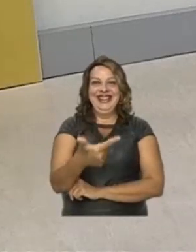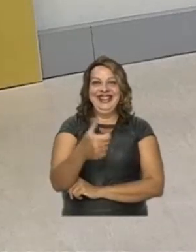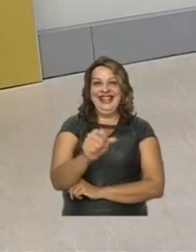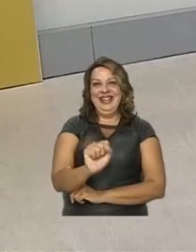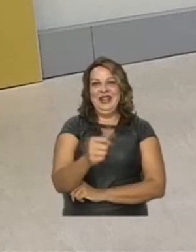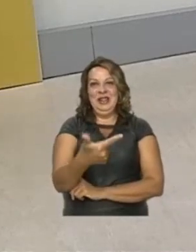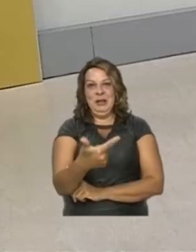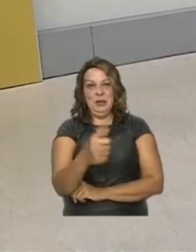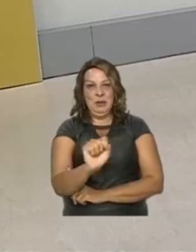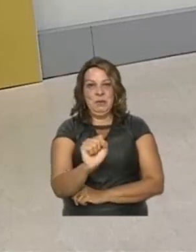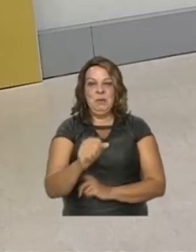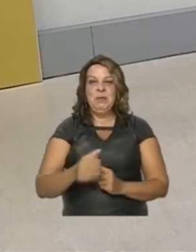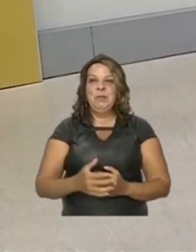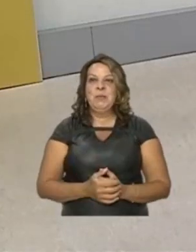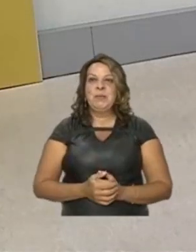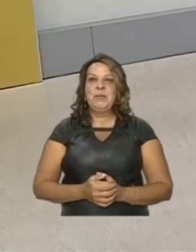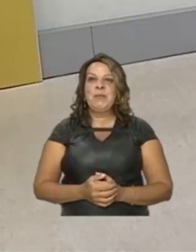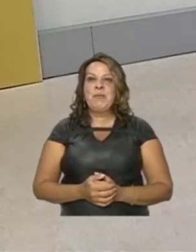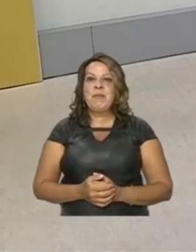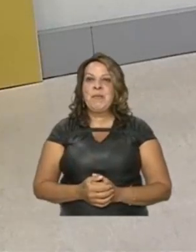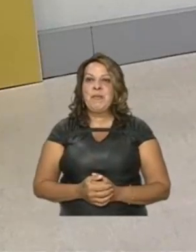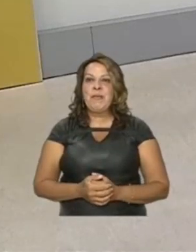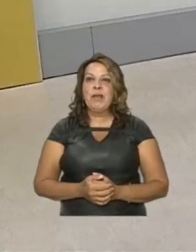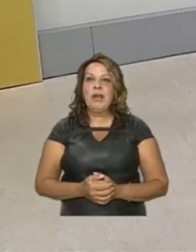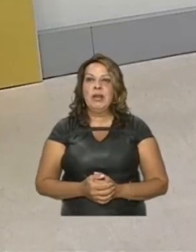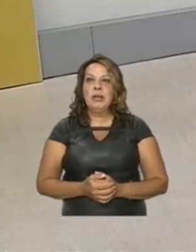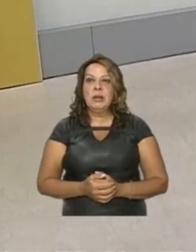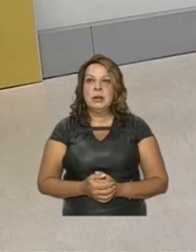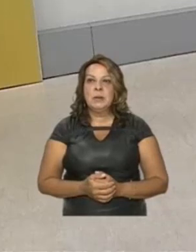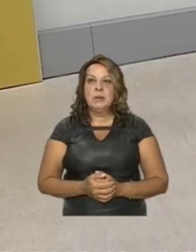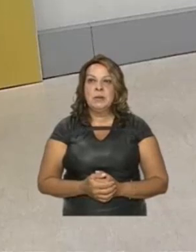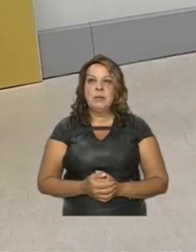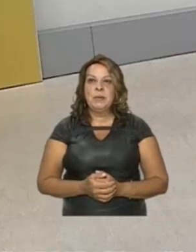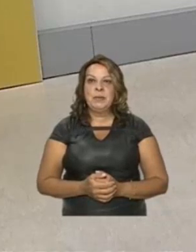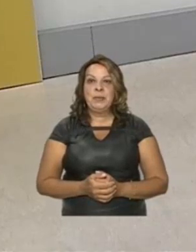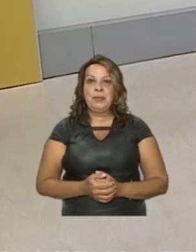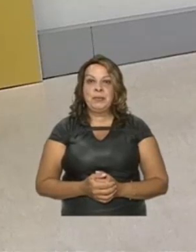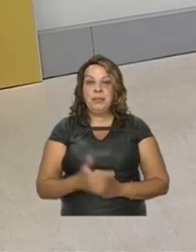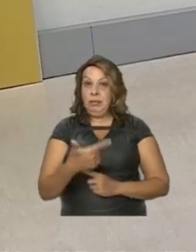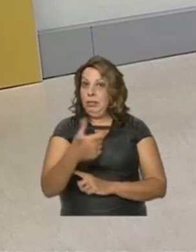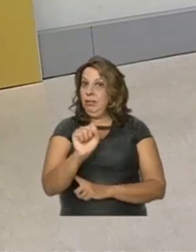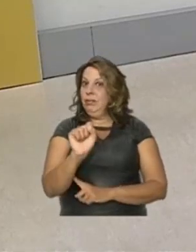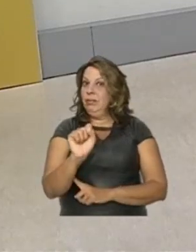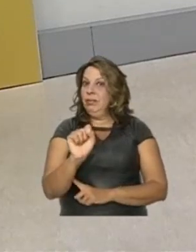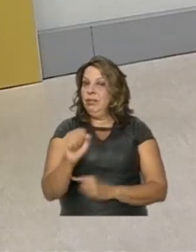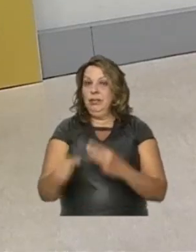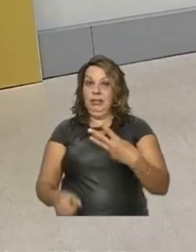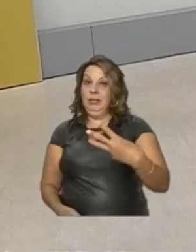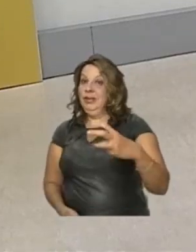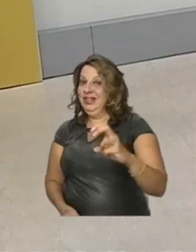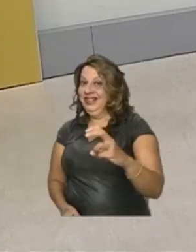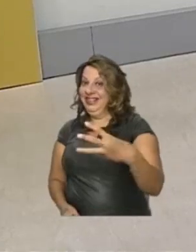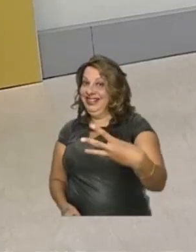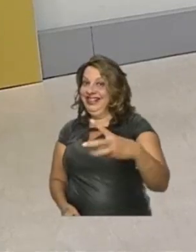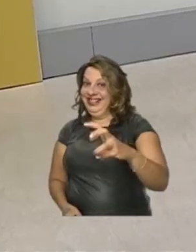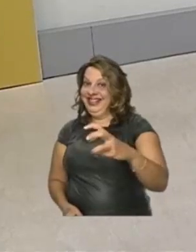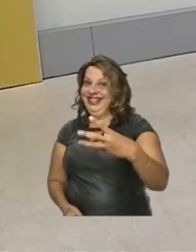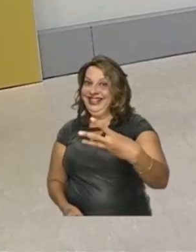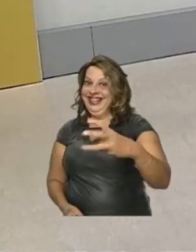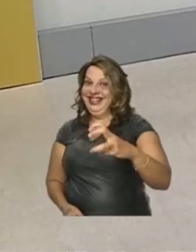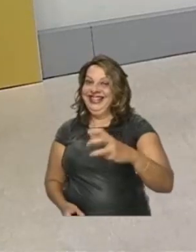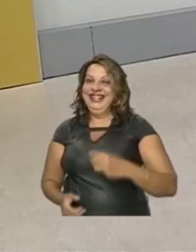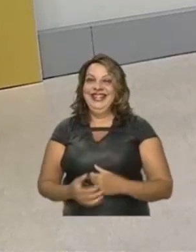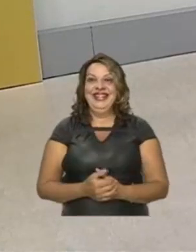saiu agora, 28. 28, marque 28, vai marcando, 28, 28, 35 agora,